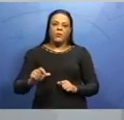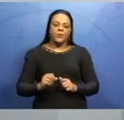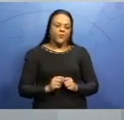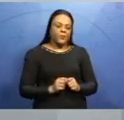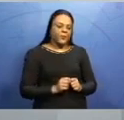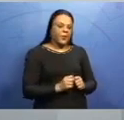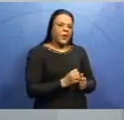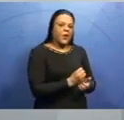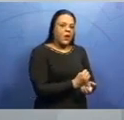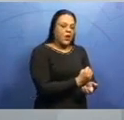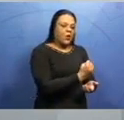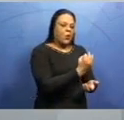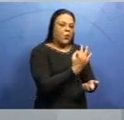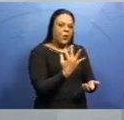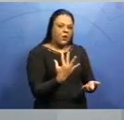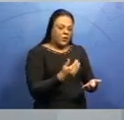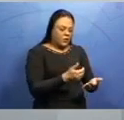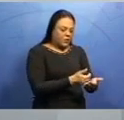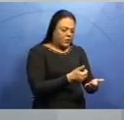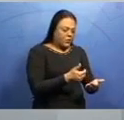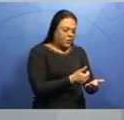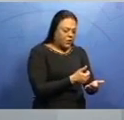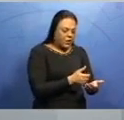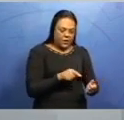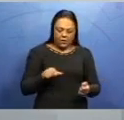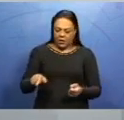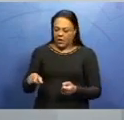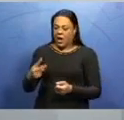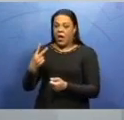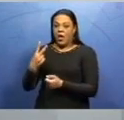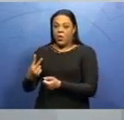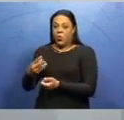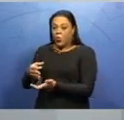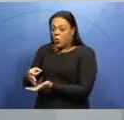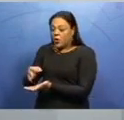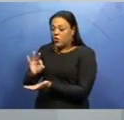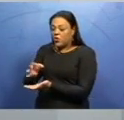Quantas colheres de sopa equivalem a 2 xícaras?